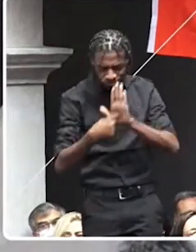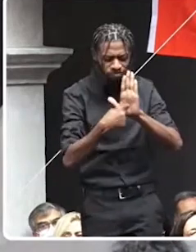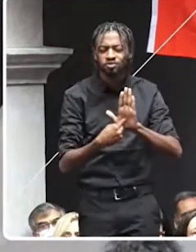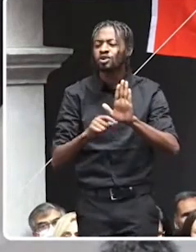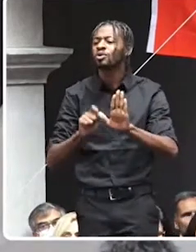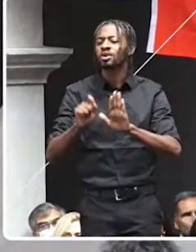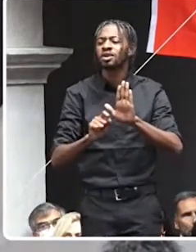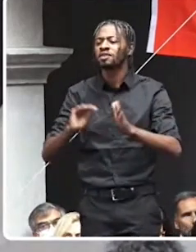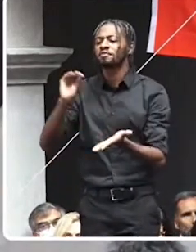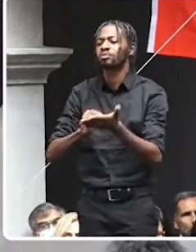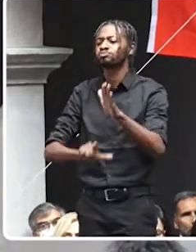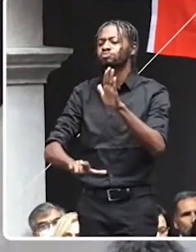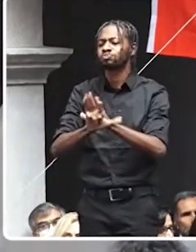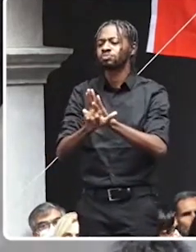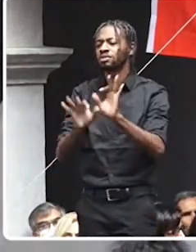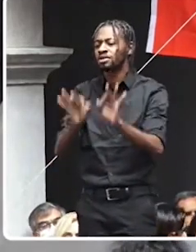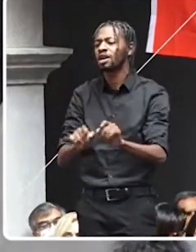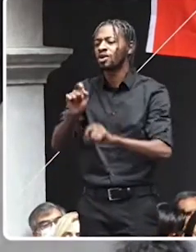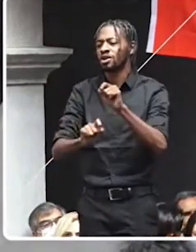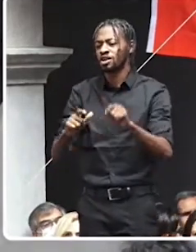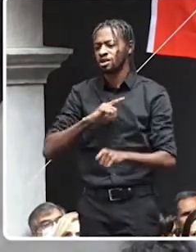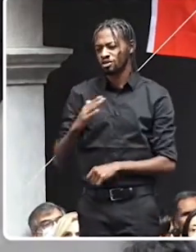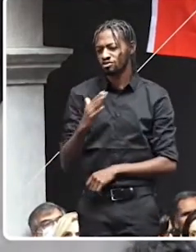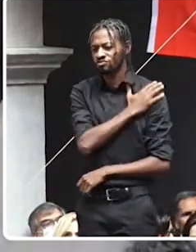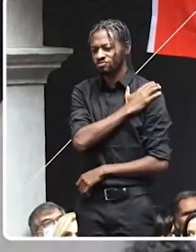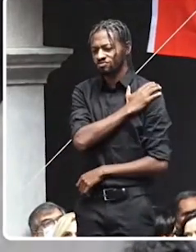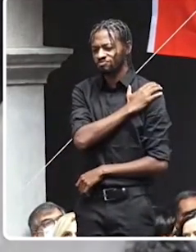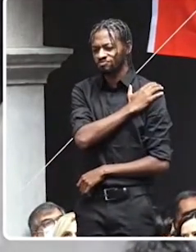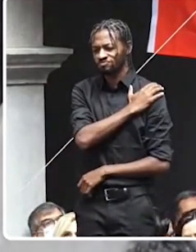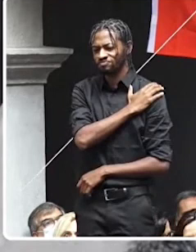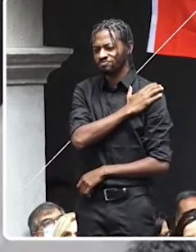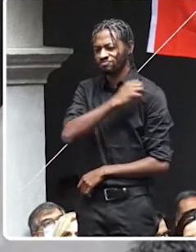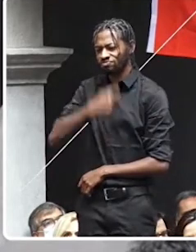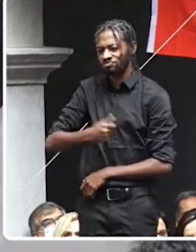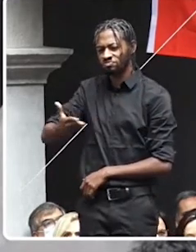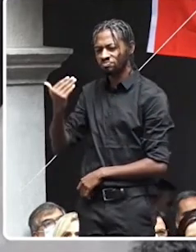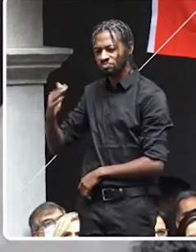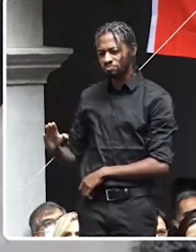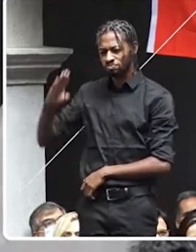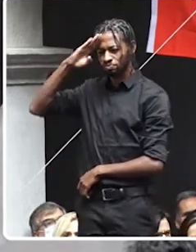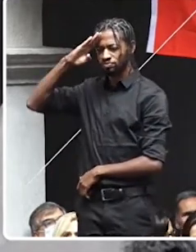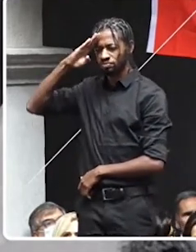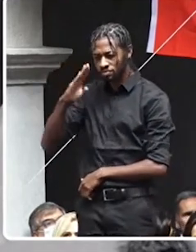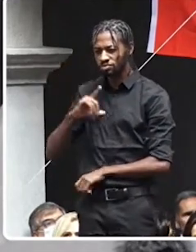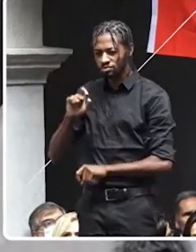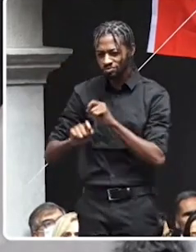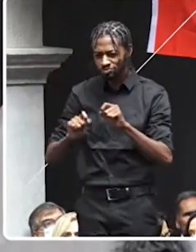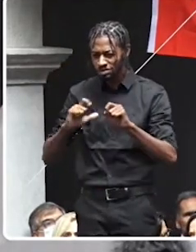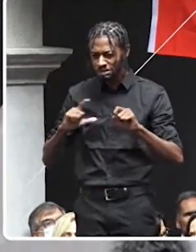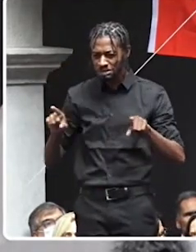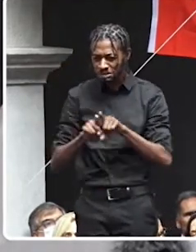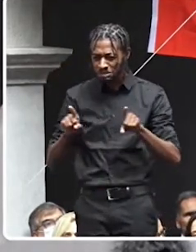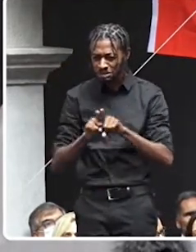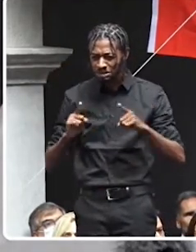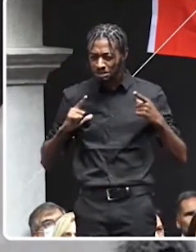ilegitimidade do então governo militar e o estado de exceção em que vivíamos. Conclamava também